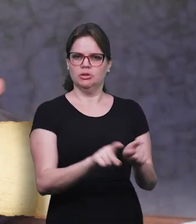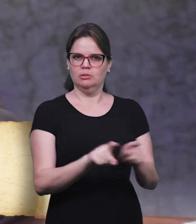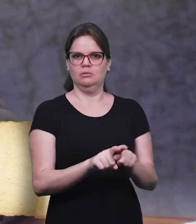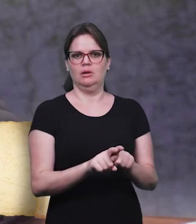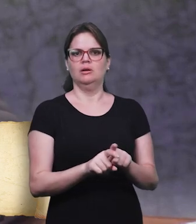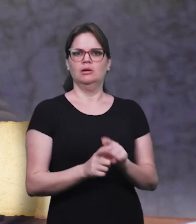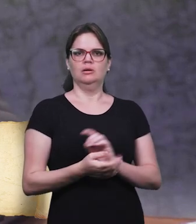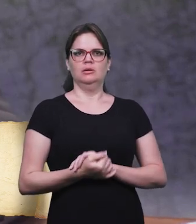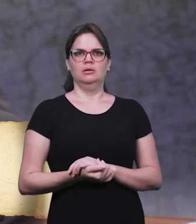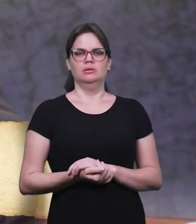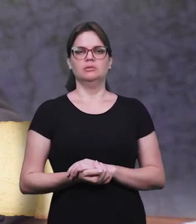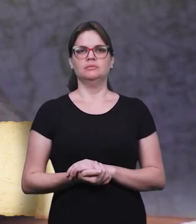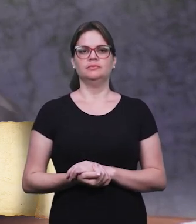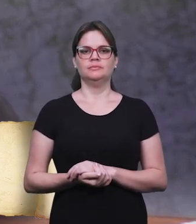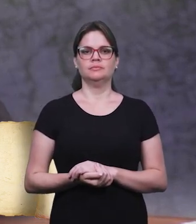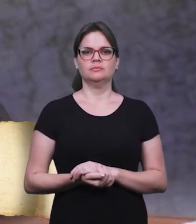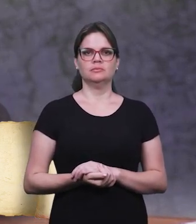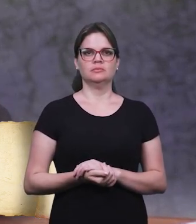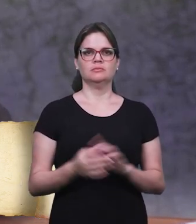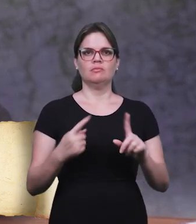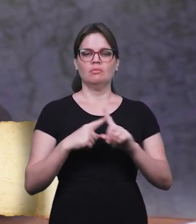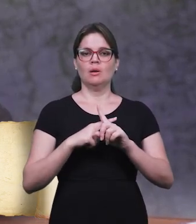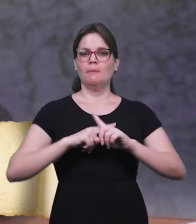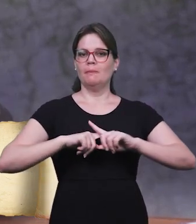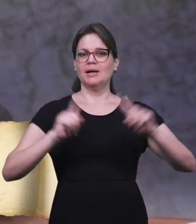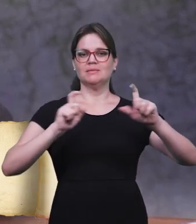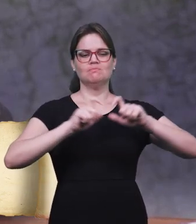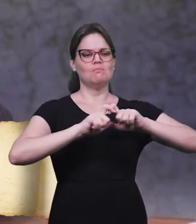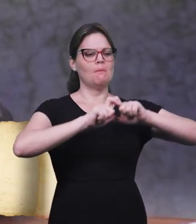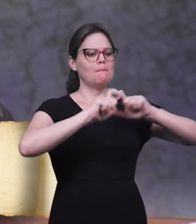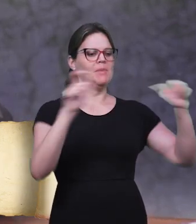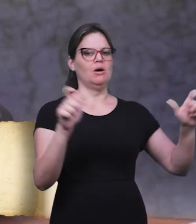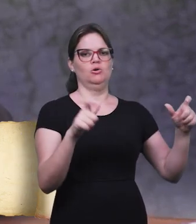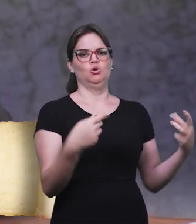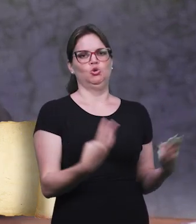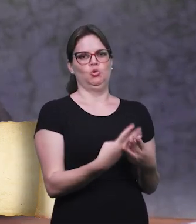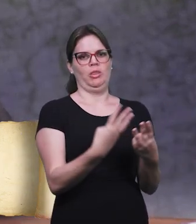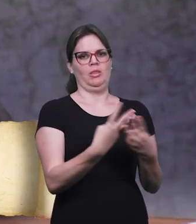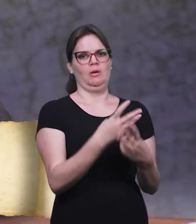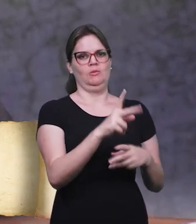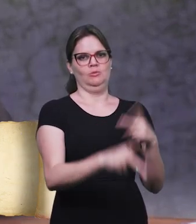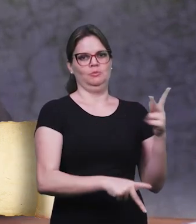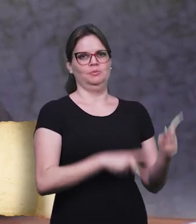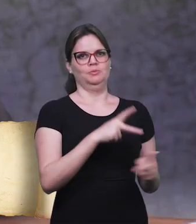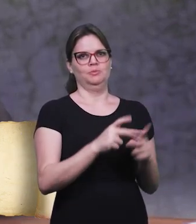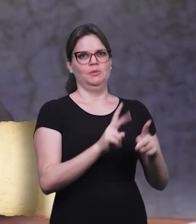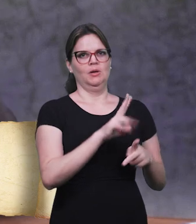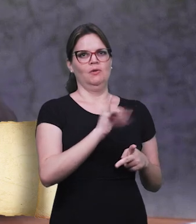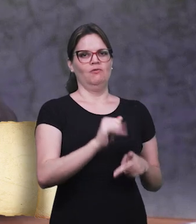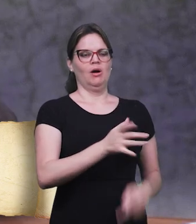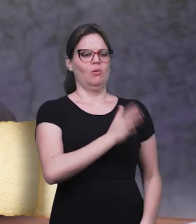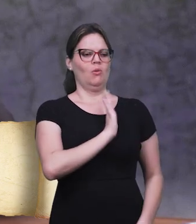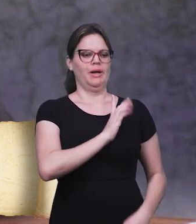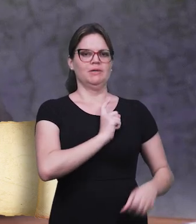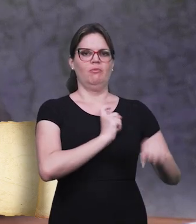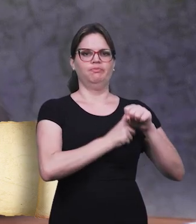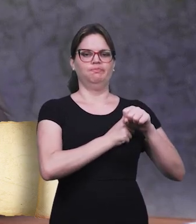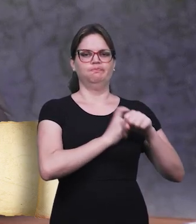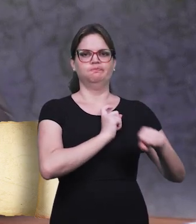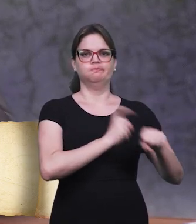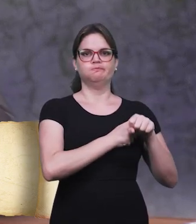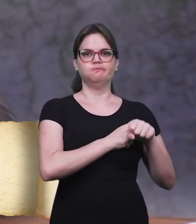próprio se falará. Mas que a grande parte dos judeus vai ter o